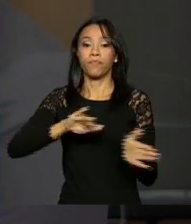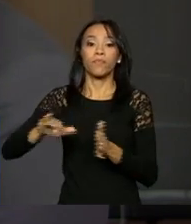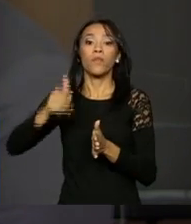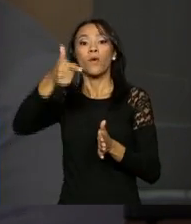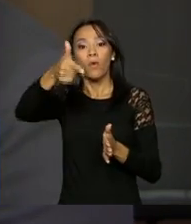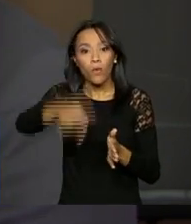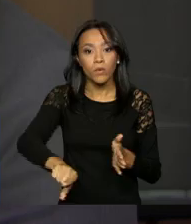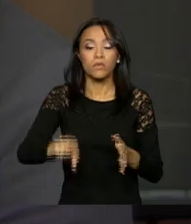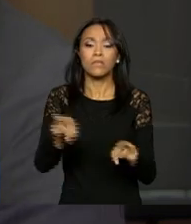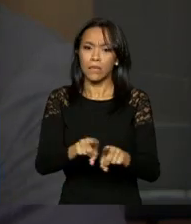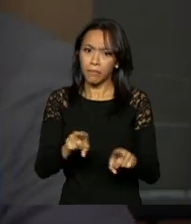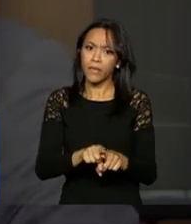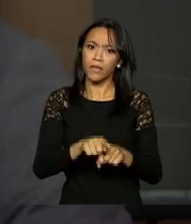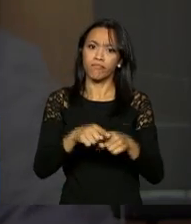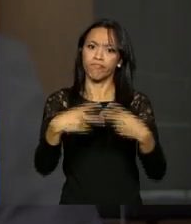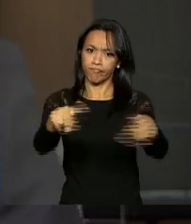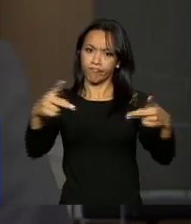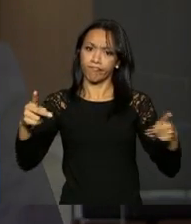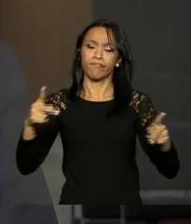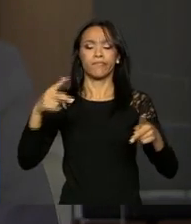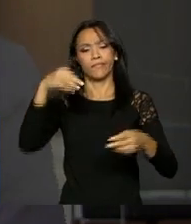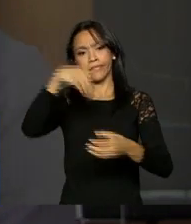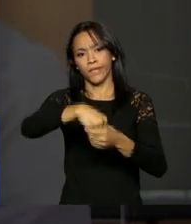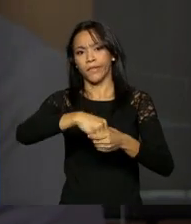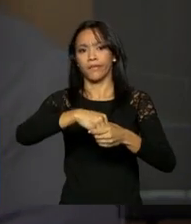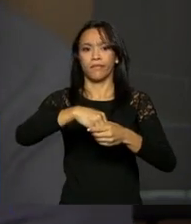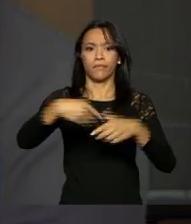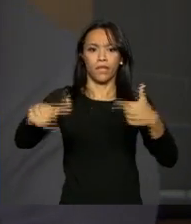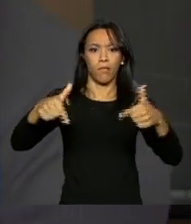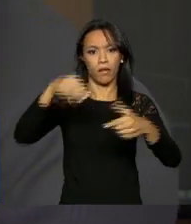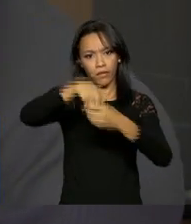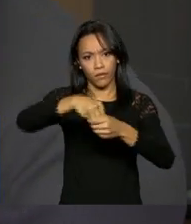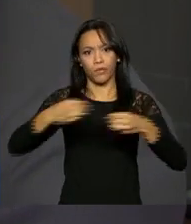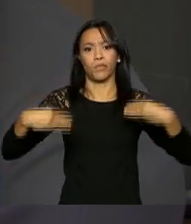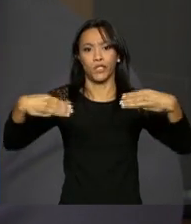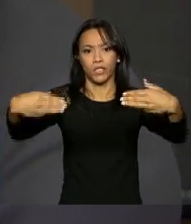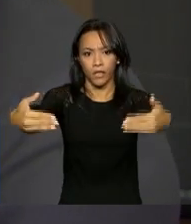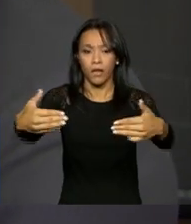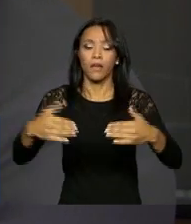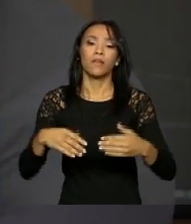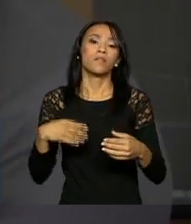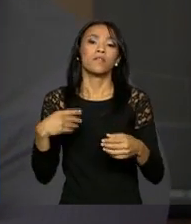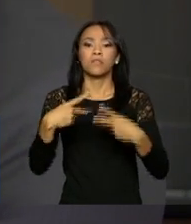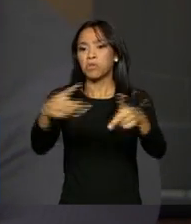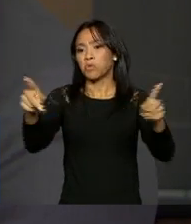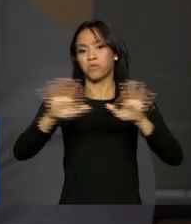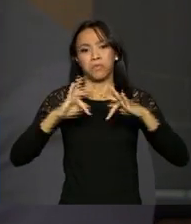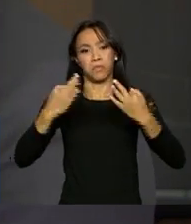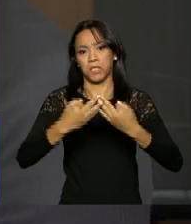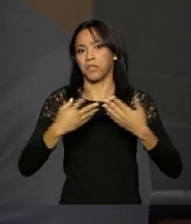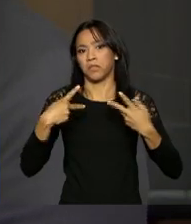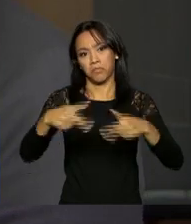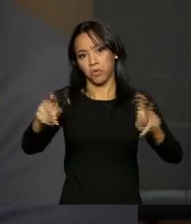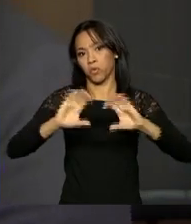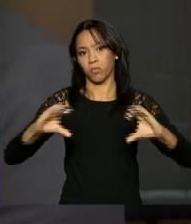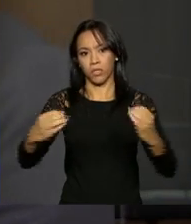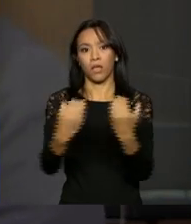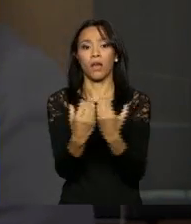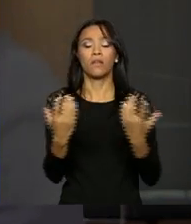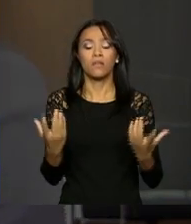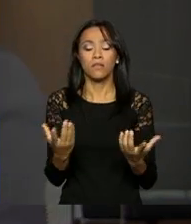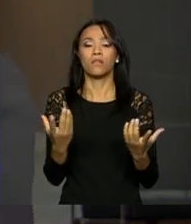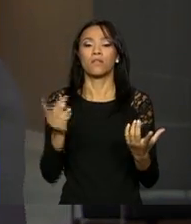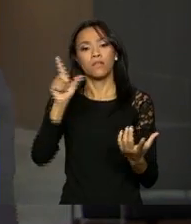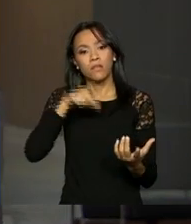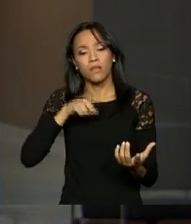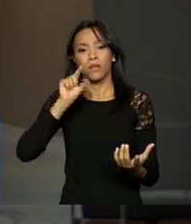nossos próprios servidores, seja dentro do Ministério, seja dos servidores junto às suas famílias, suas comunidades, com